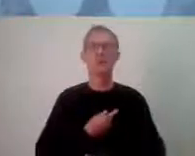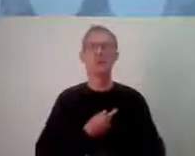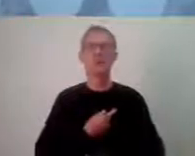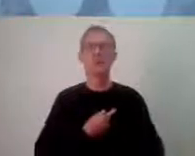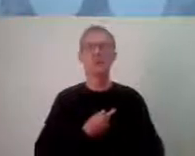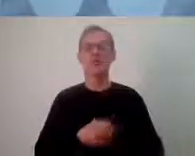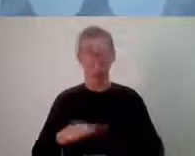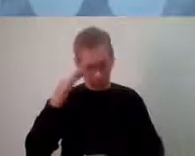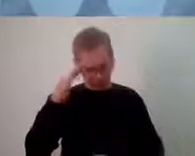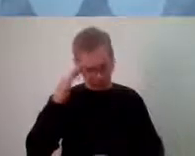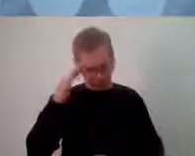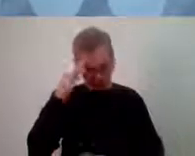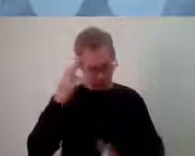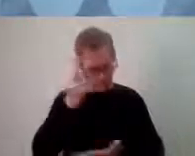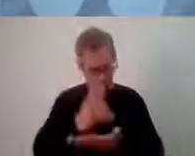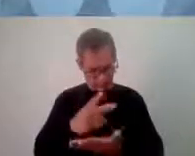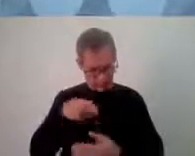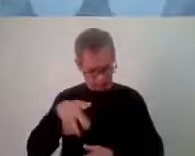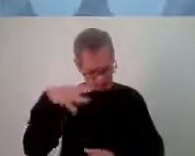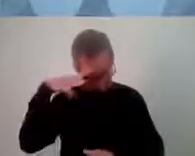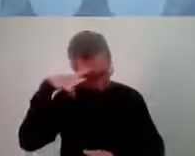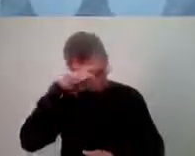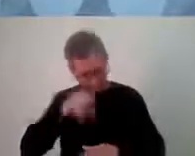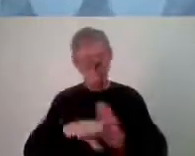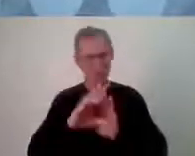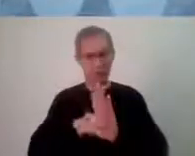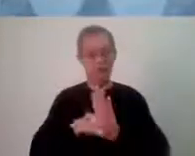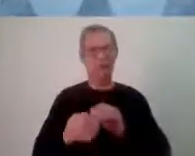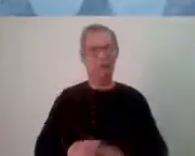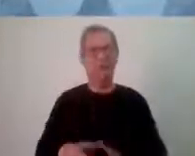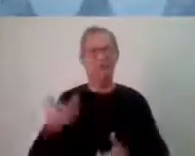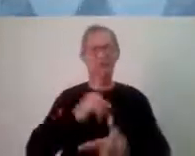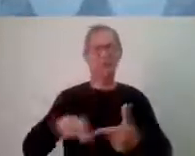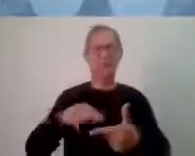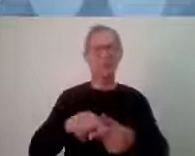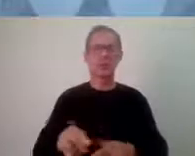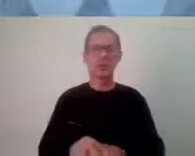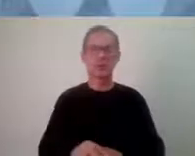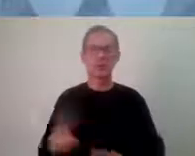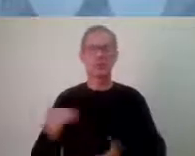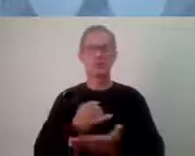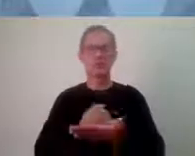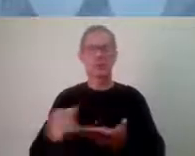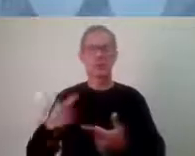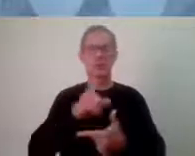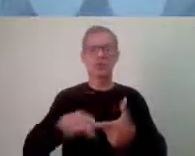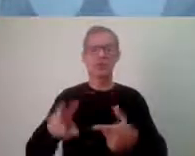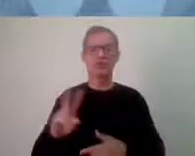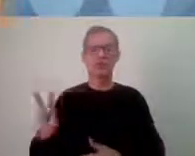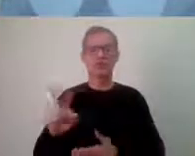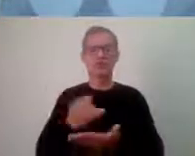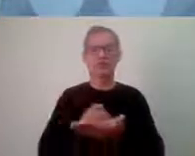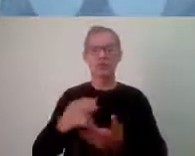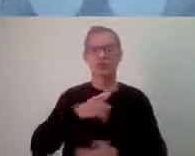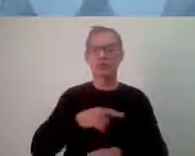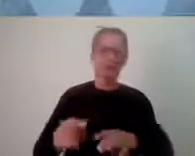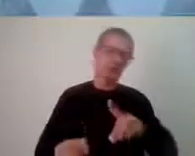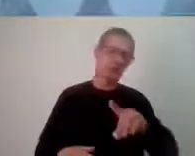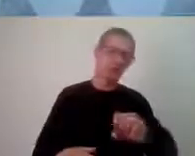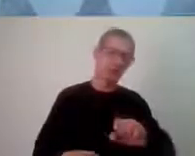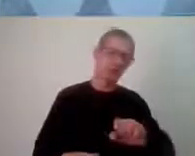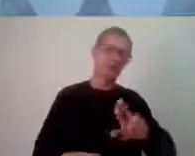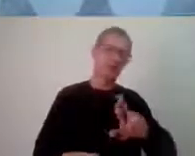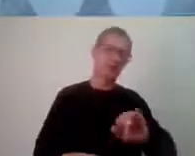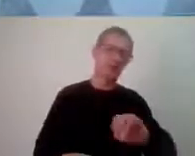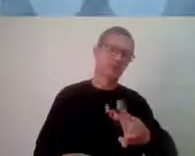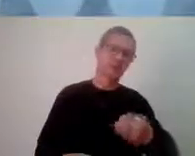se você realmente compreendeu o conceito de problema de valor inicial. Problema de valor inicial, você tem uma derivada, a